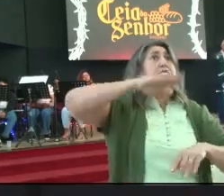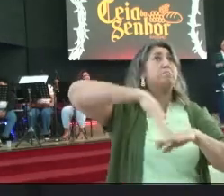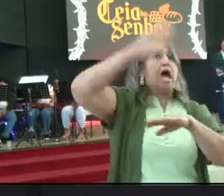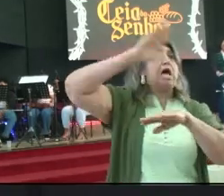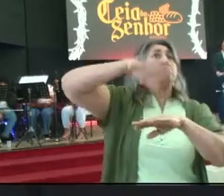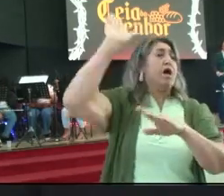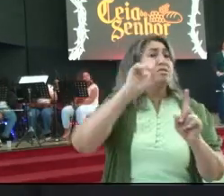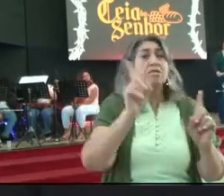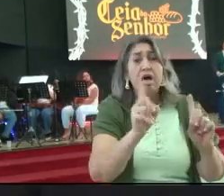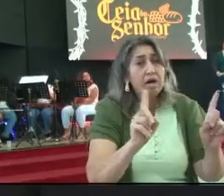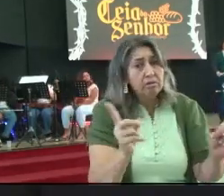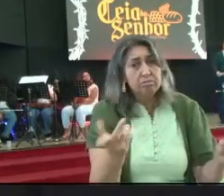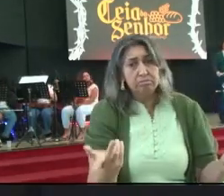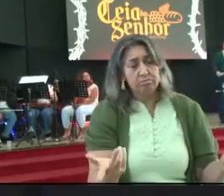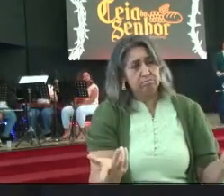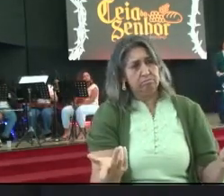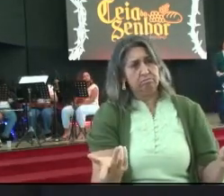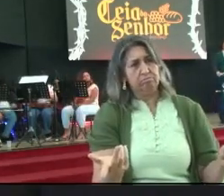possui.